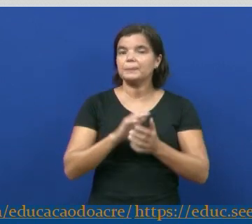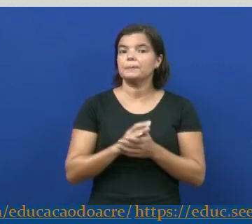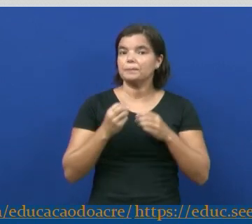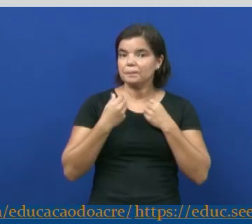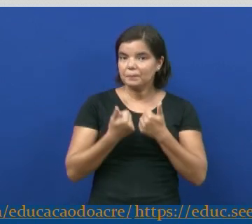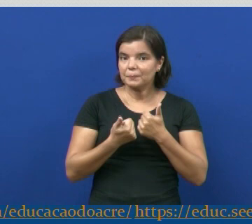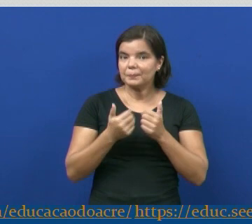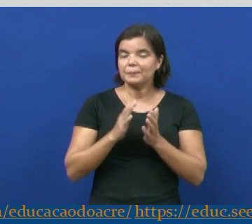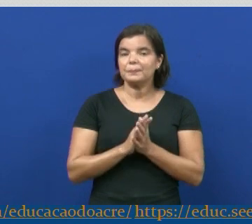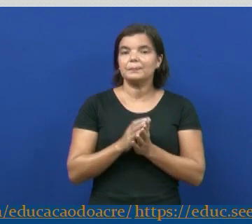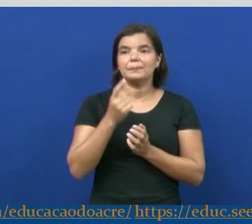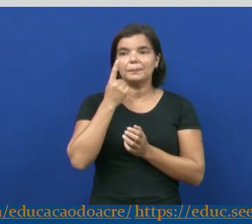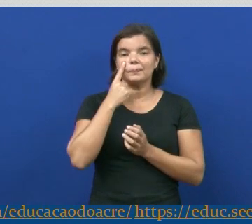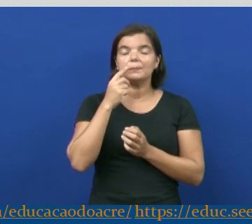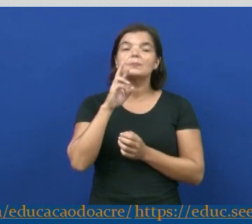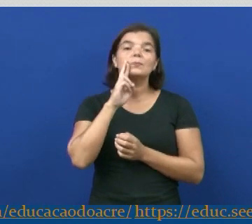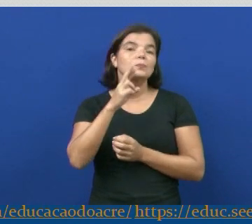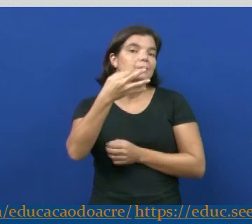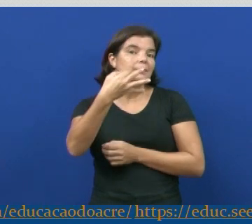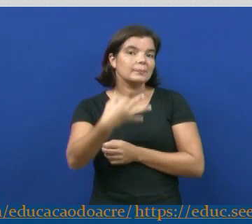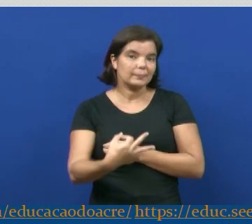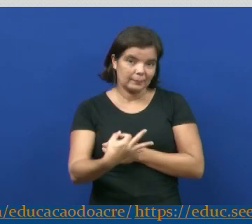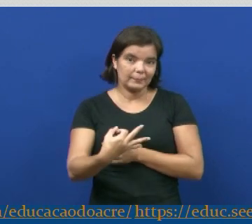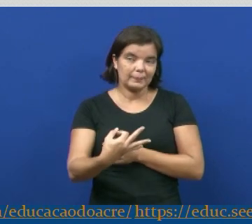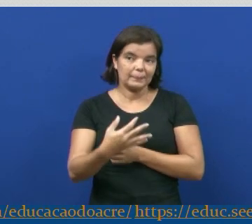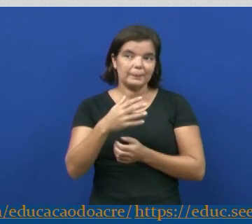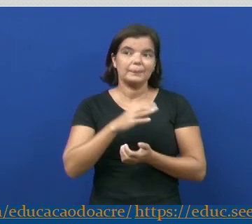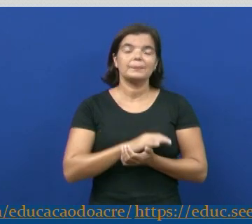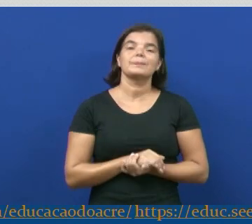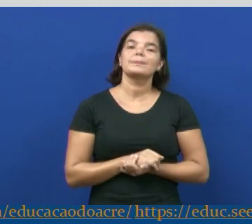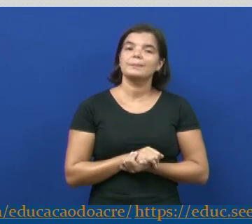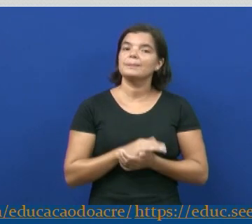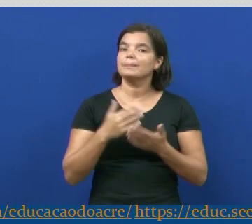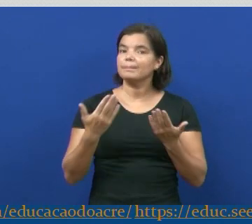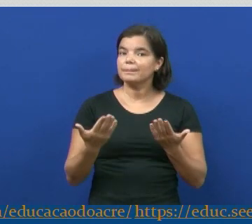tá? Então vamos lá, qual é a resposta aí dessa questão?